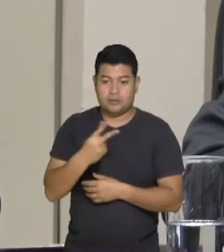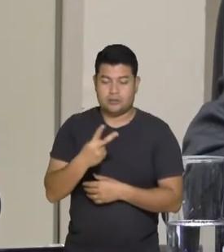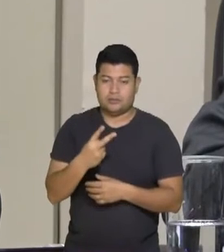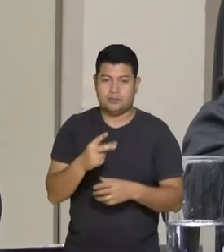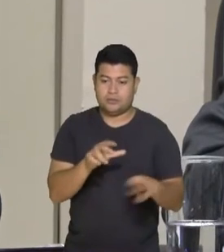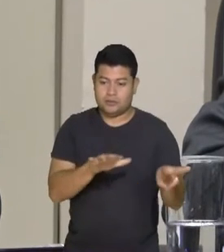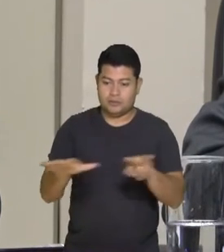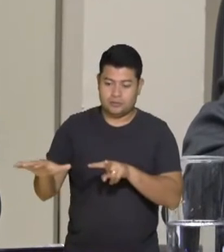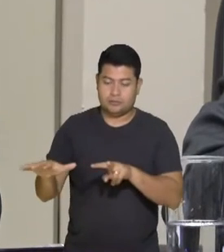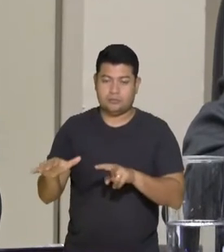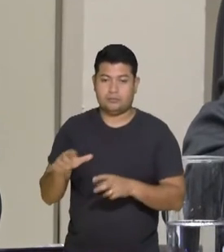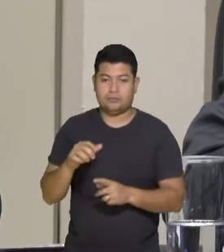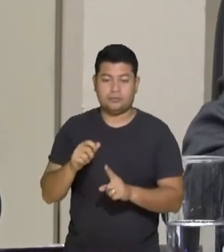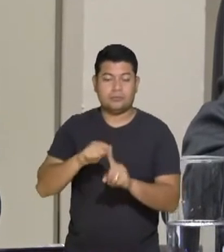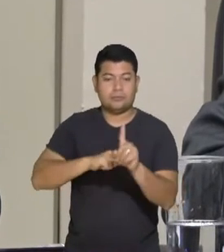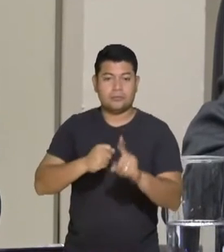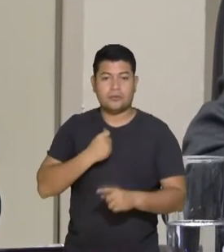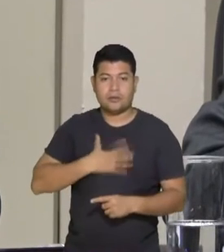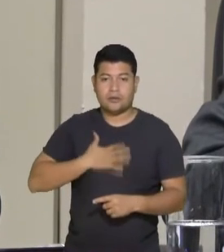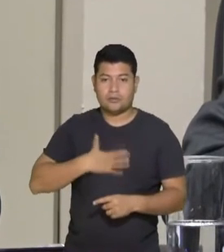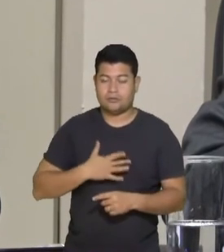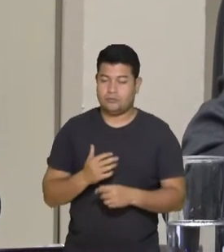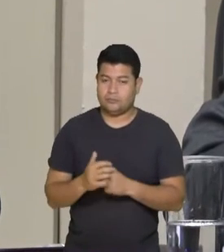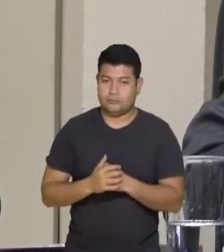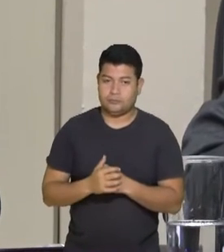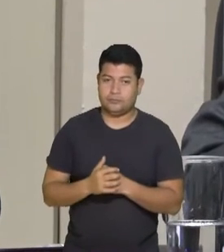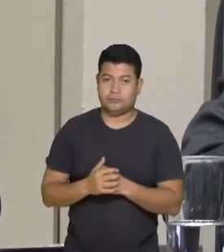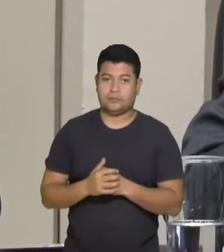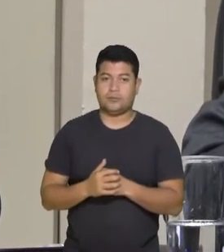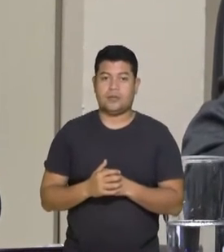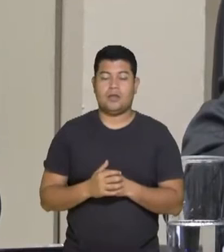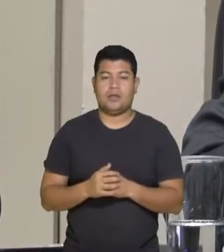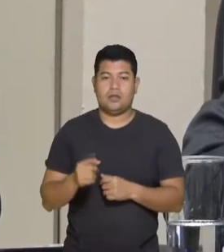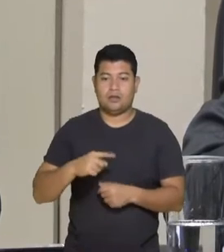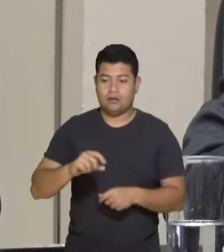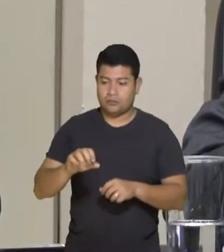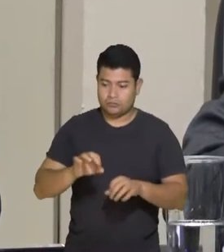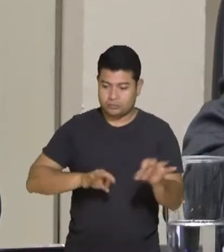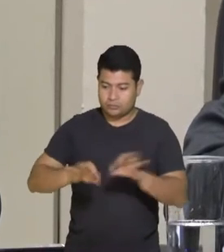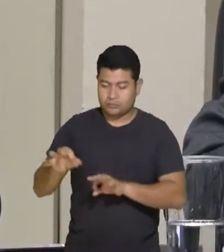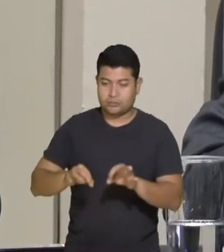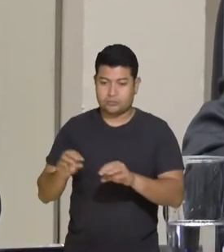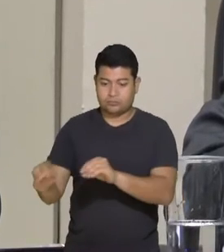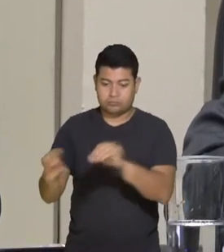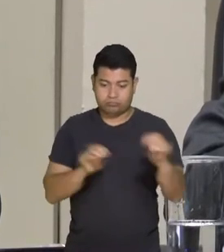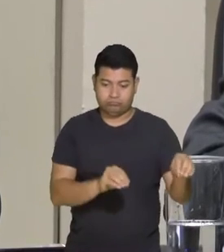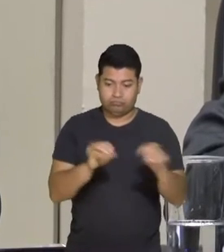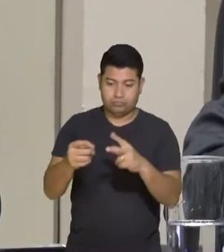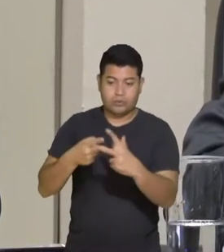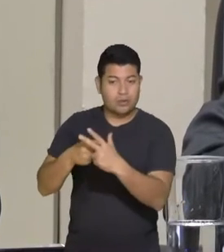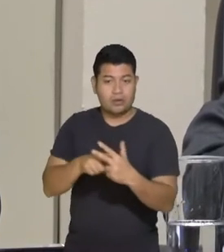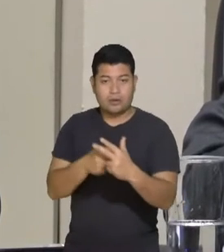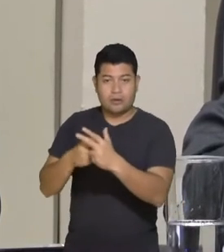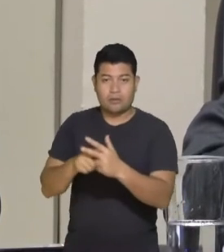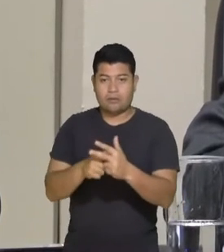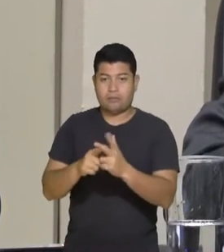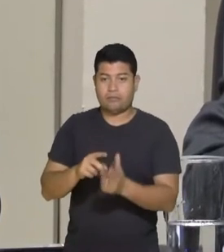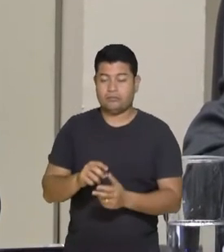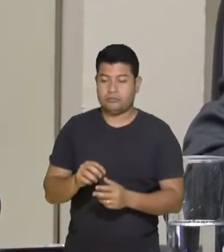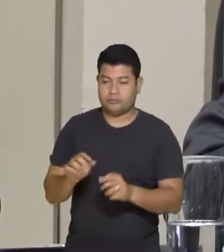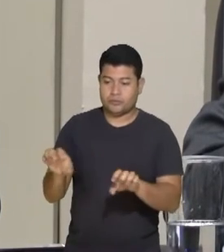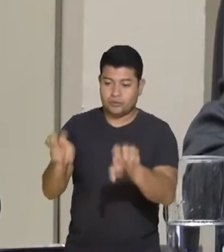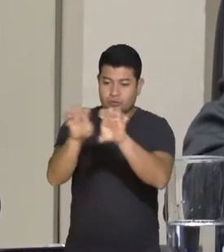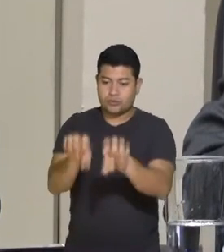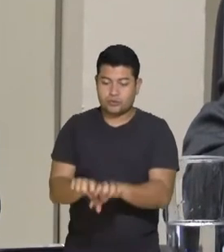feitas nos reposiciona vamos novos setores entre o hospital Reformas e recuperações estruturas emergenciais foram